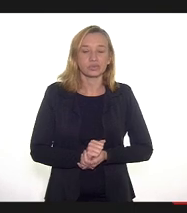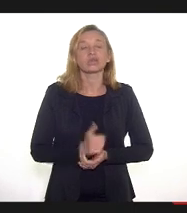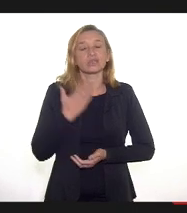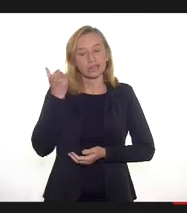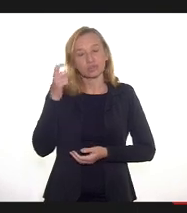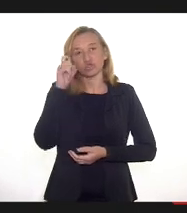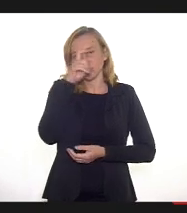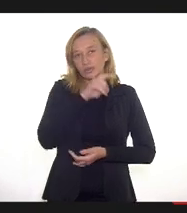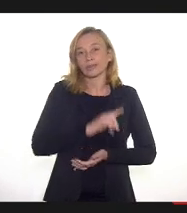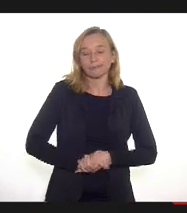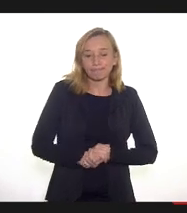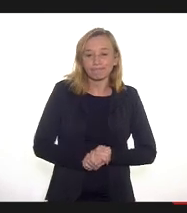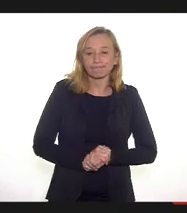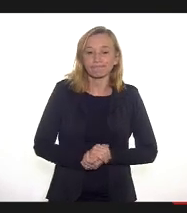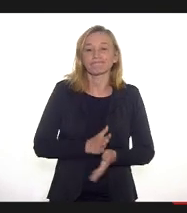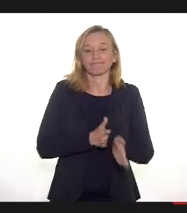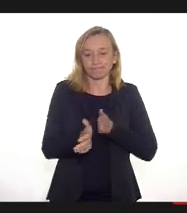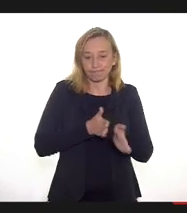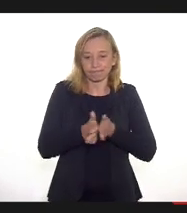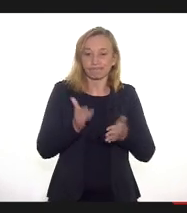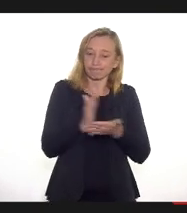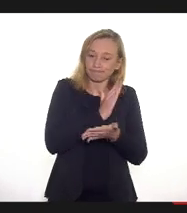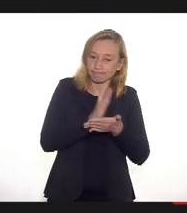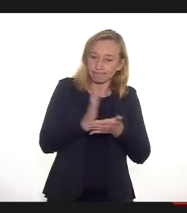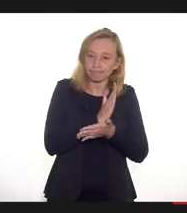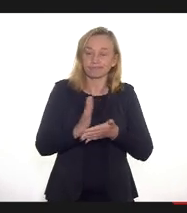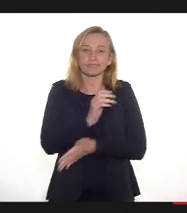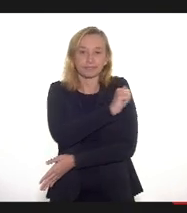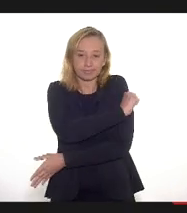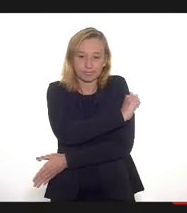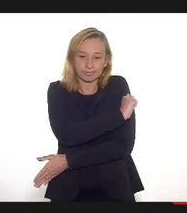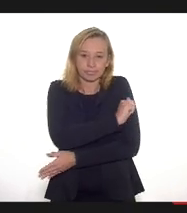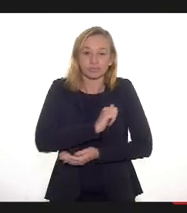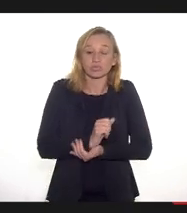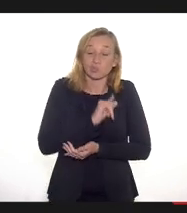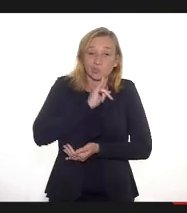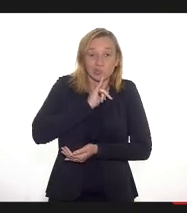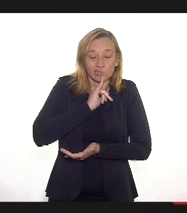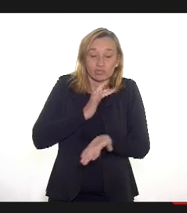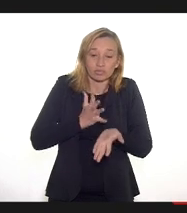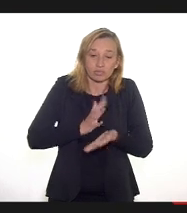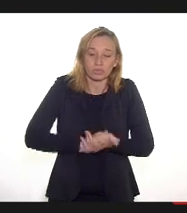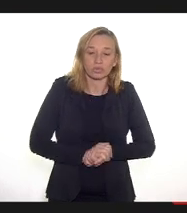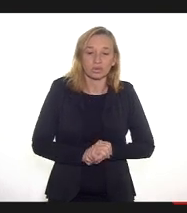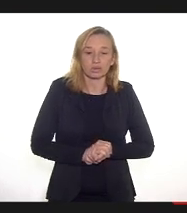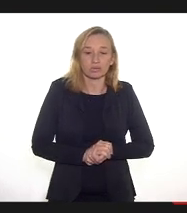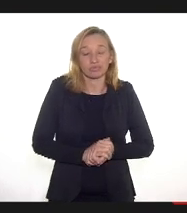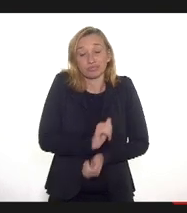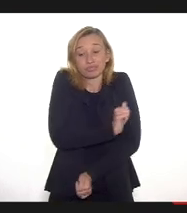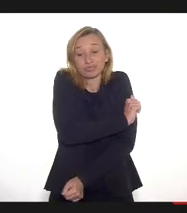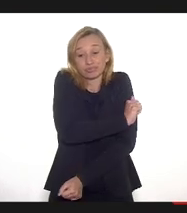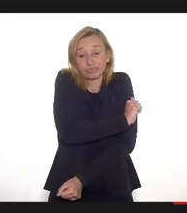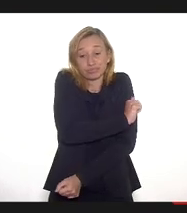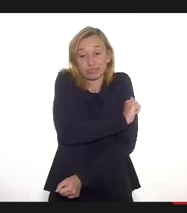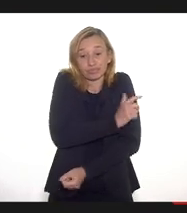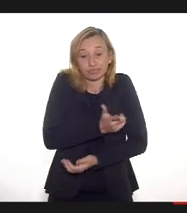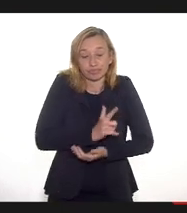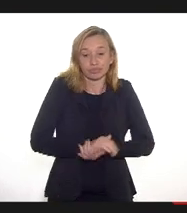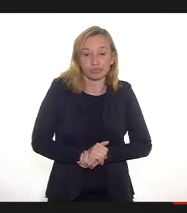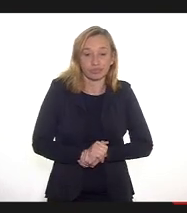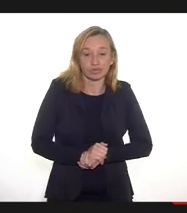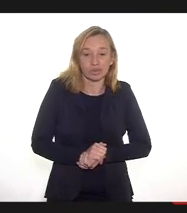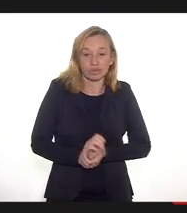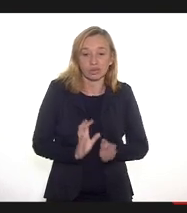da dificuldade de acesso de alguns alunos, e infelizmente os alunos